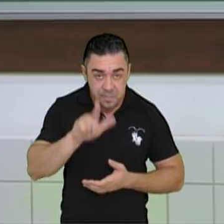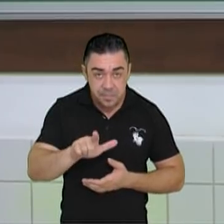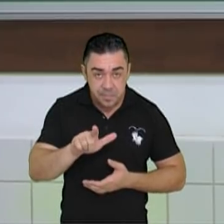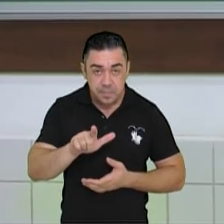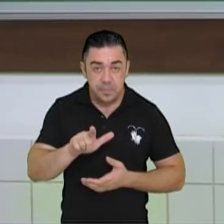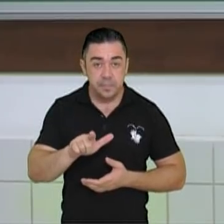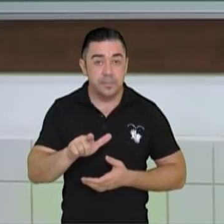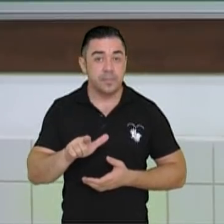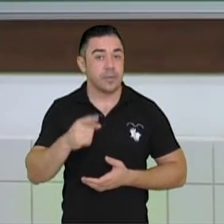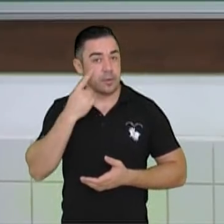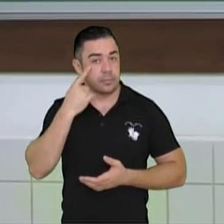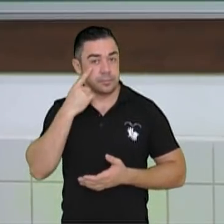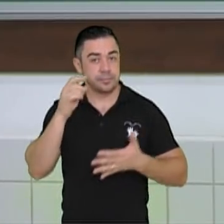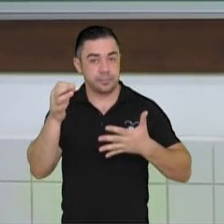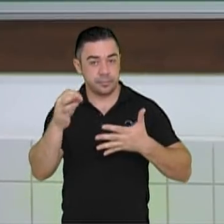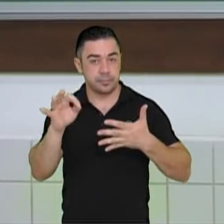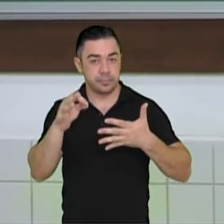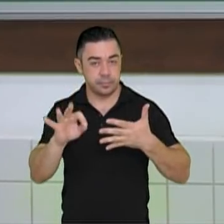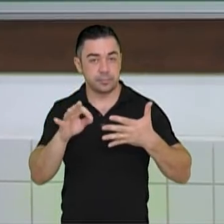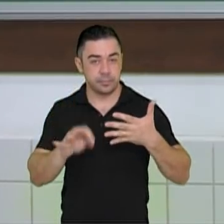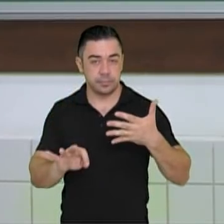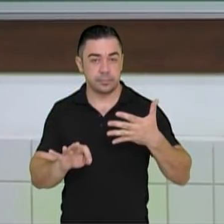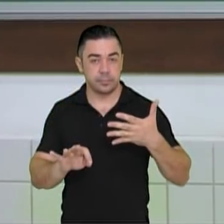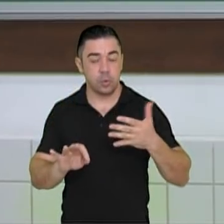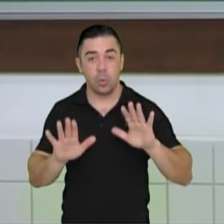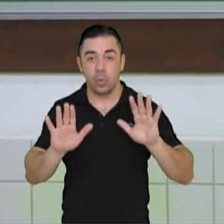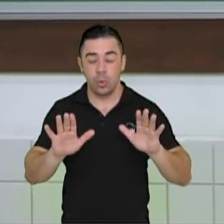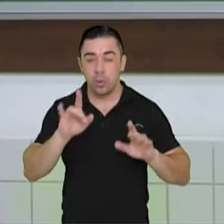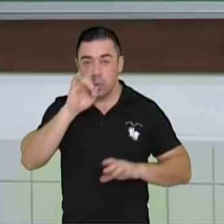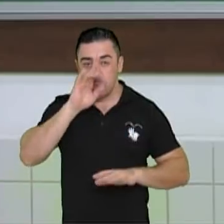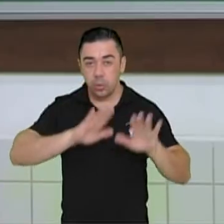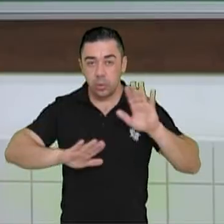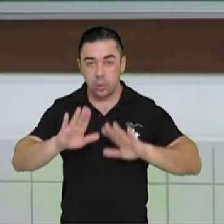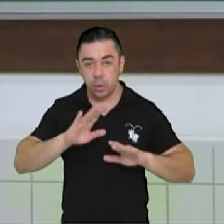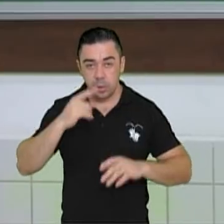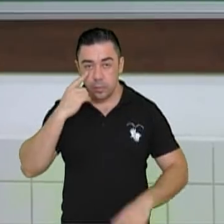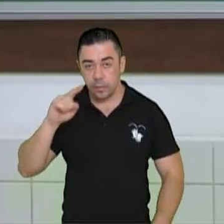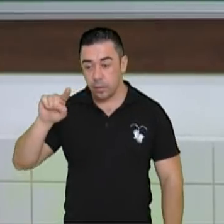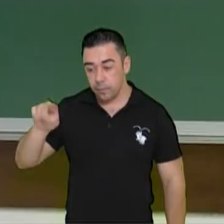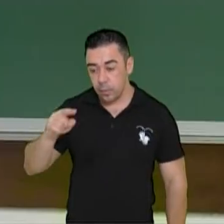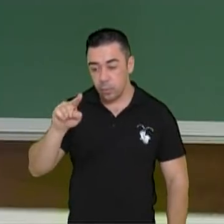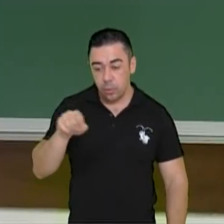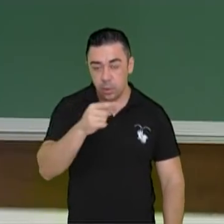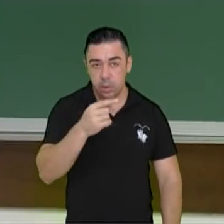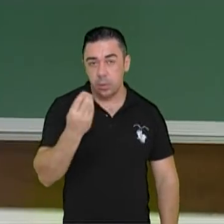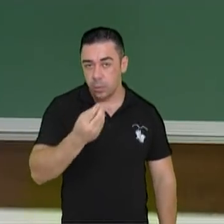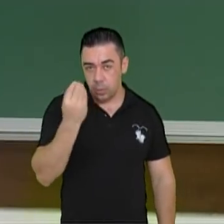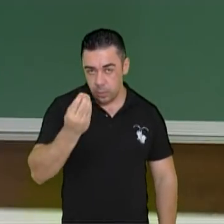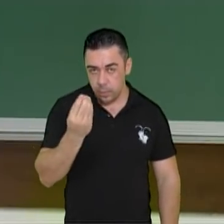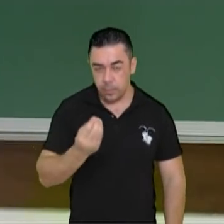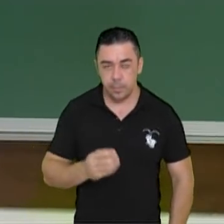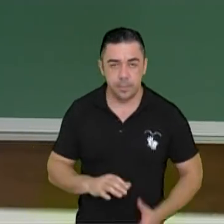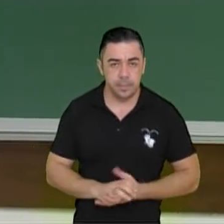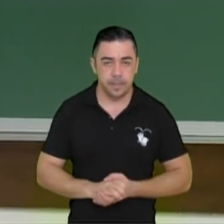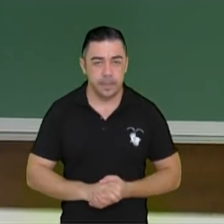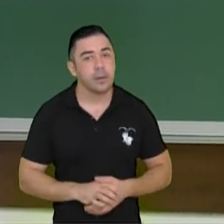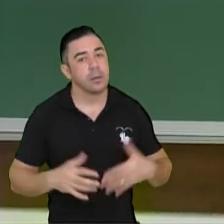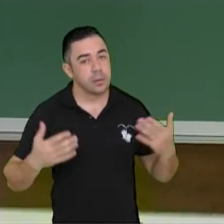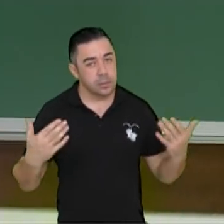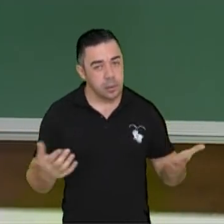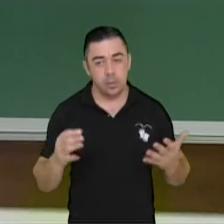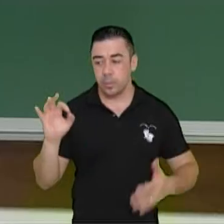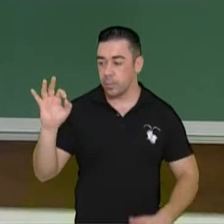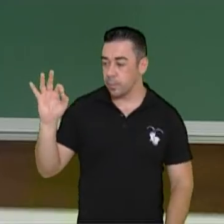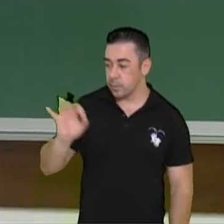Conseguiram? Vamos corrigir juntos então, hein? Cuidado ao andar com a vírgula. Então, porcentagem